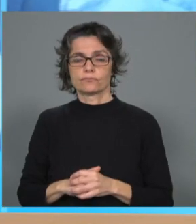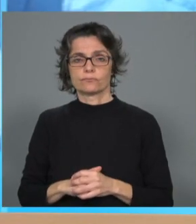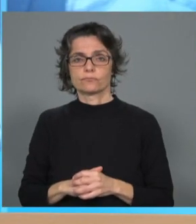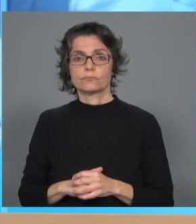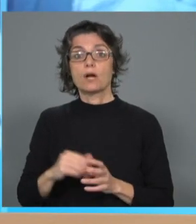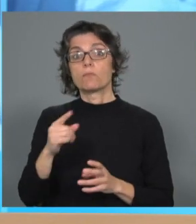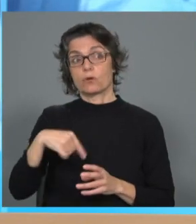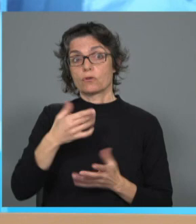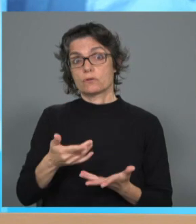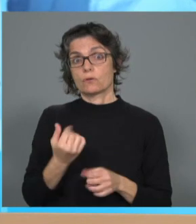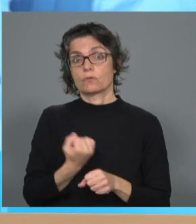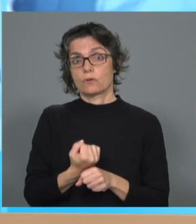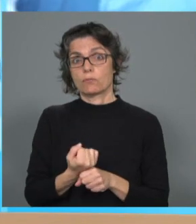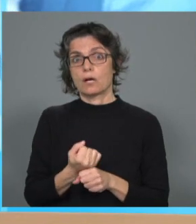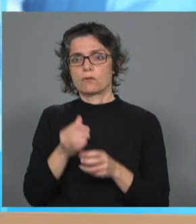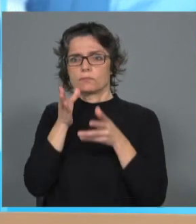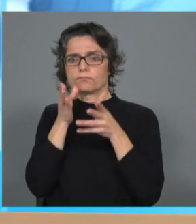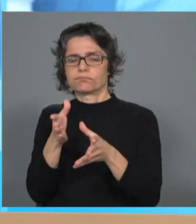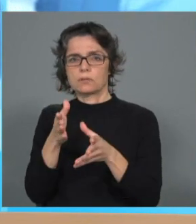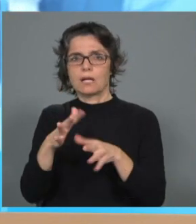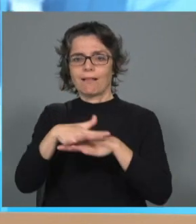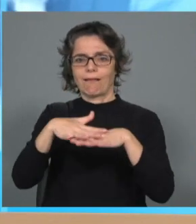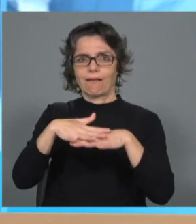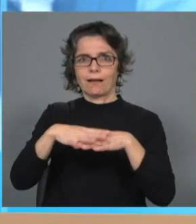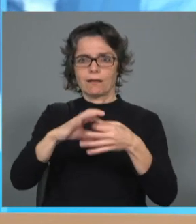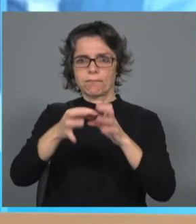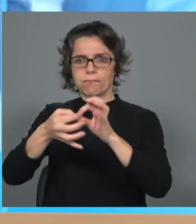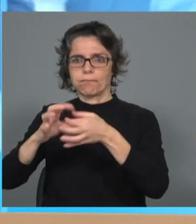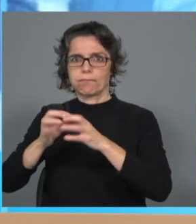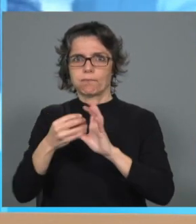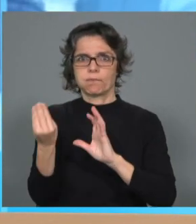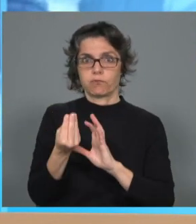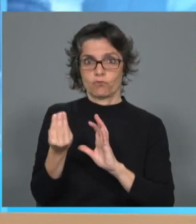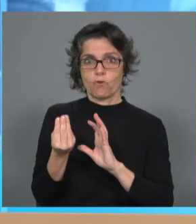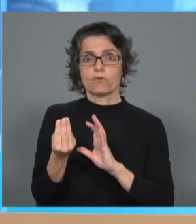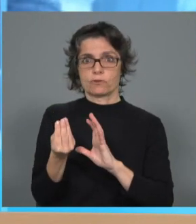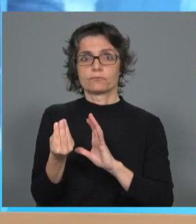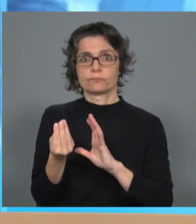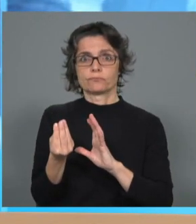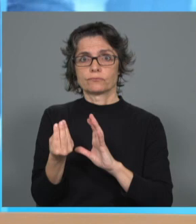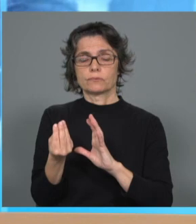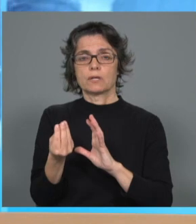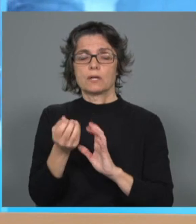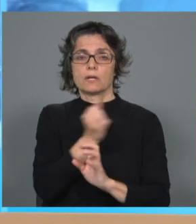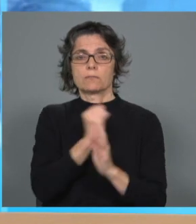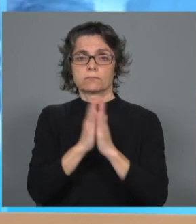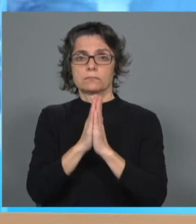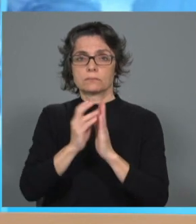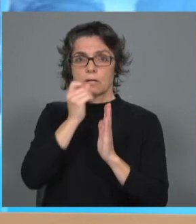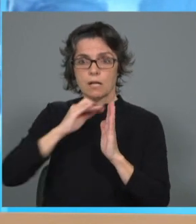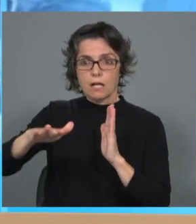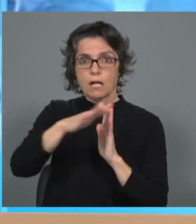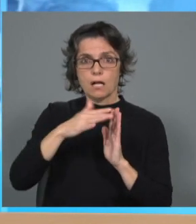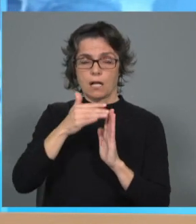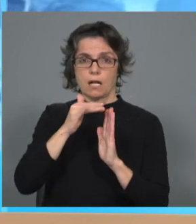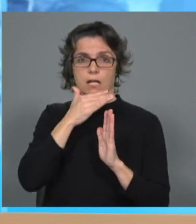apostamos muito neste reforço desta rede juvenil e de paróquias na Arquidiocese, mas sim, estamos